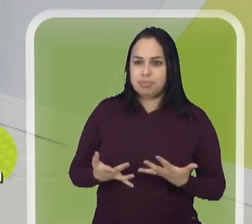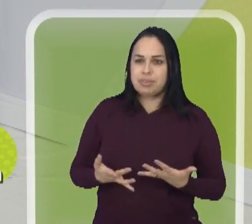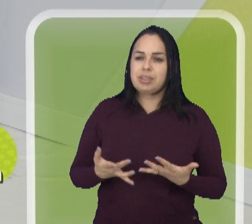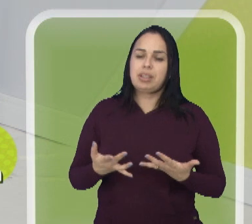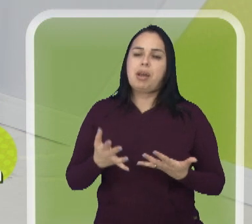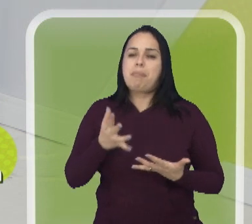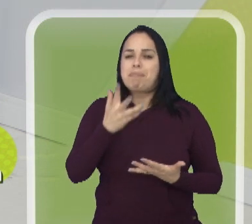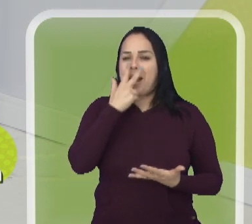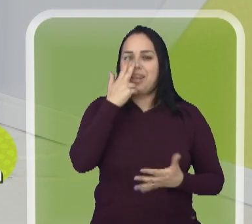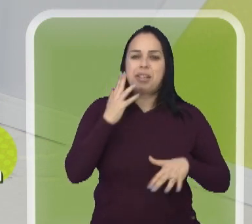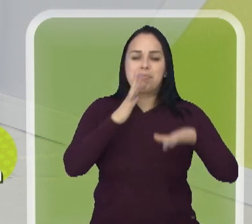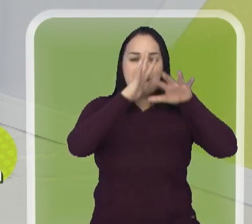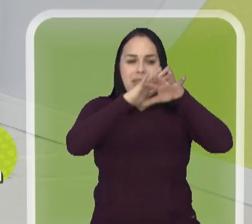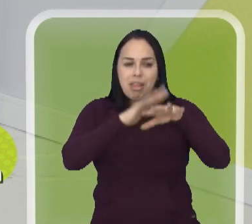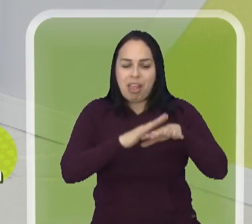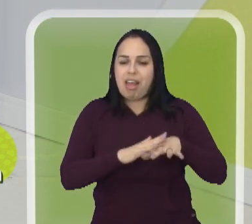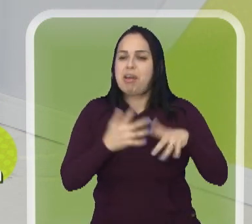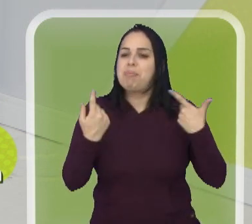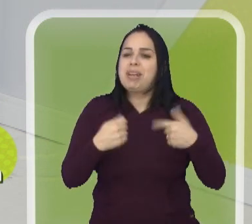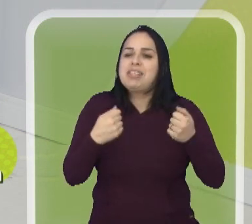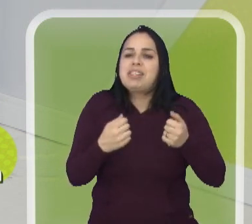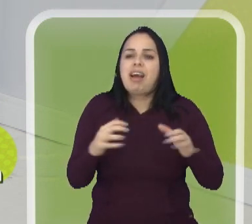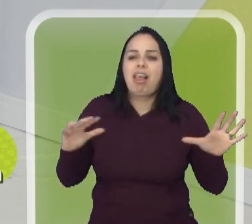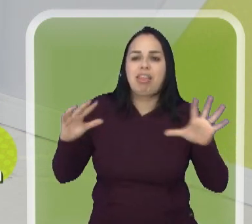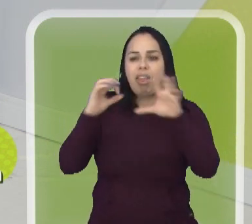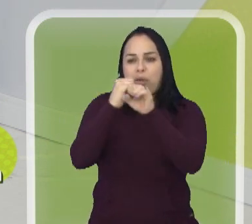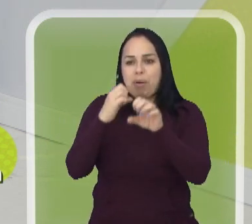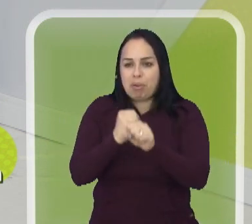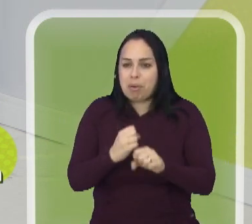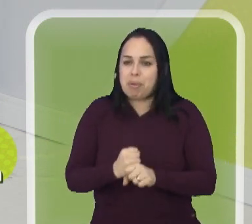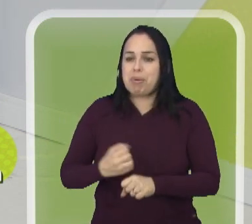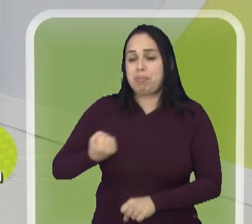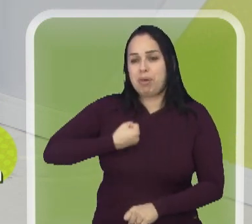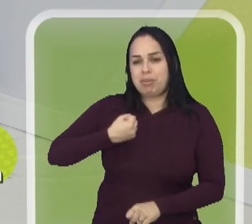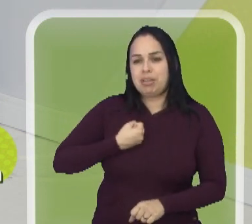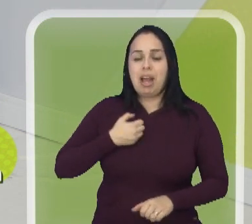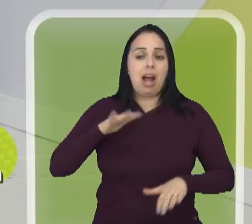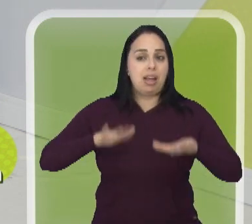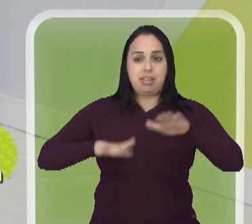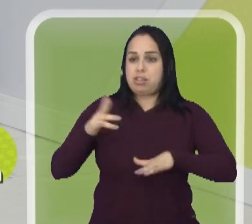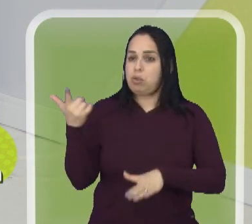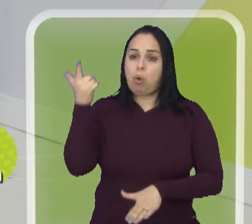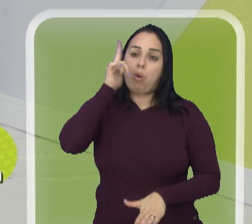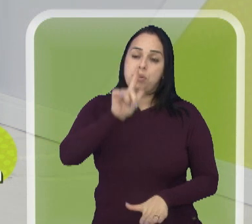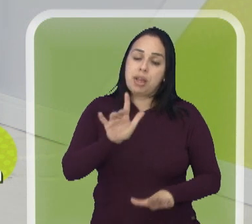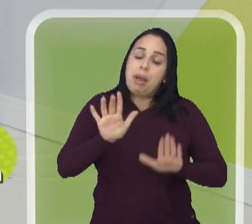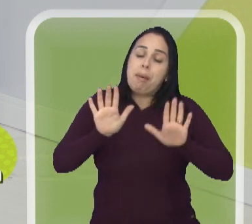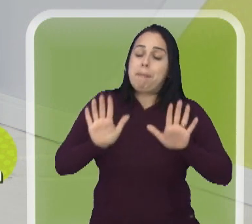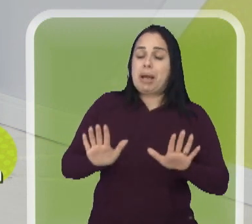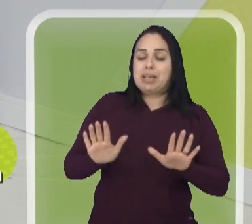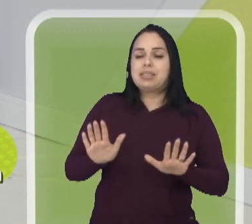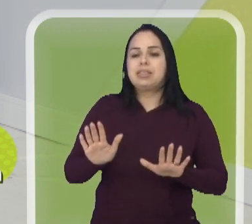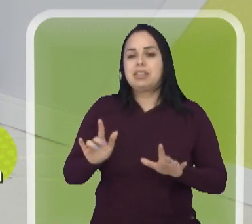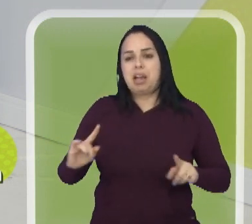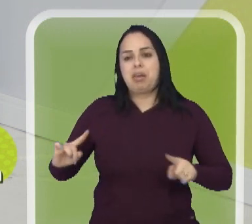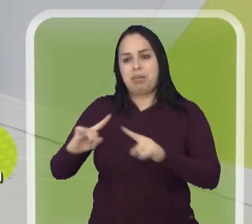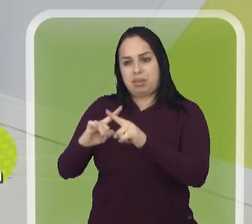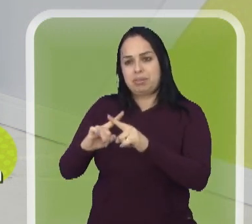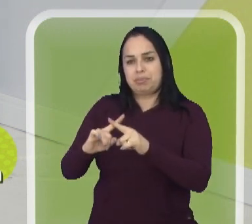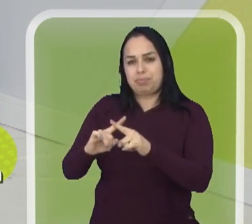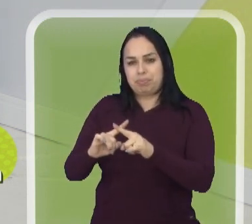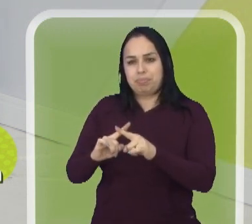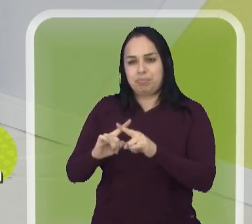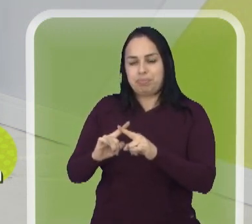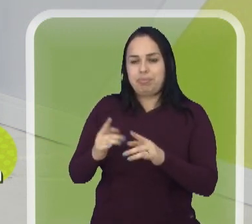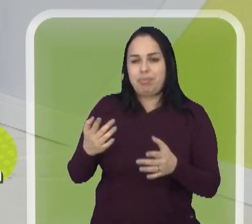qualquer campeonato, isso que os times têm que fazer. A gente sabe que nem sempre isso acontece, nem sempre isso é possível, mas como é um adversário direto, pelo menos